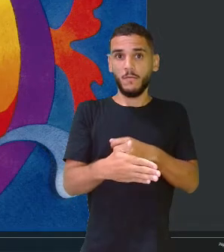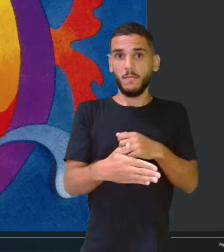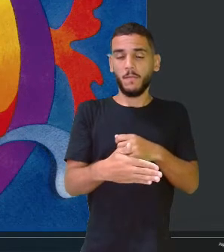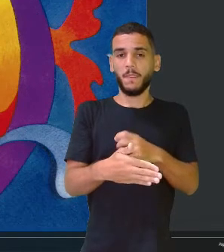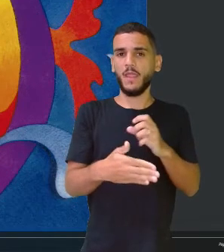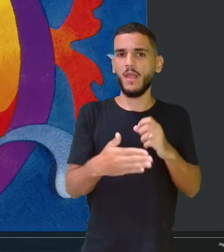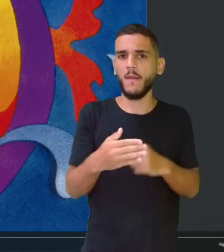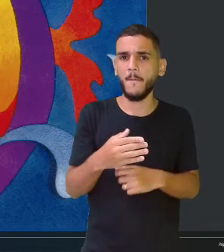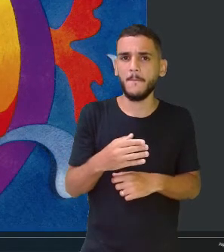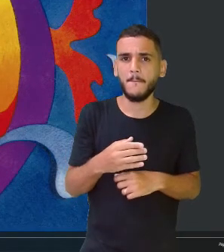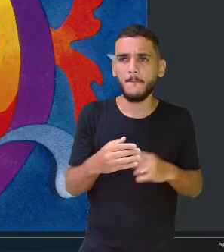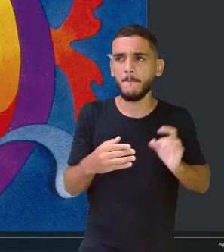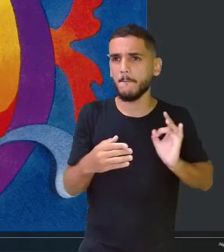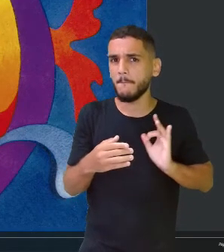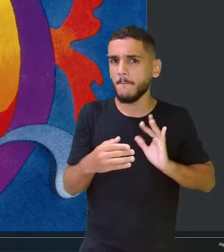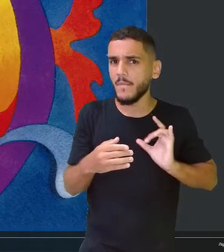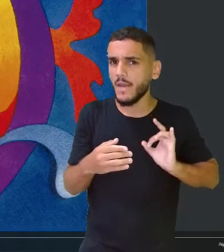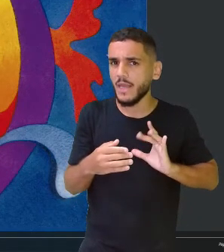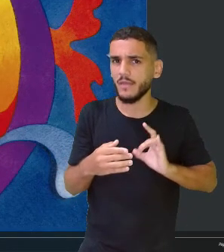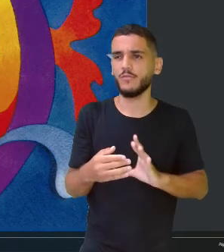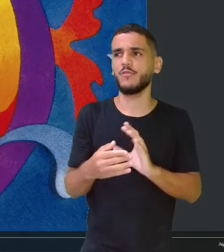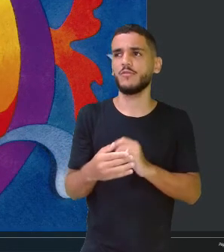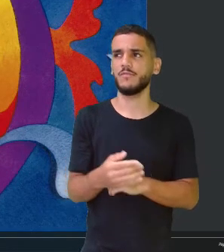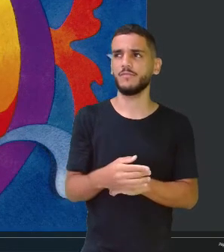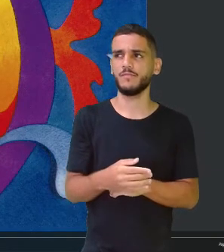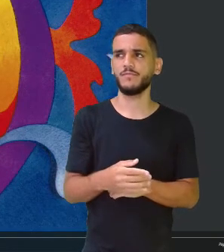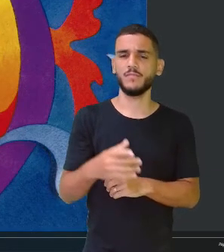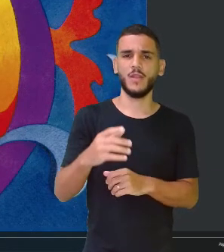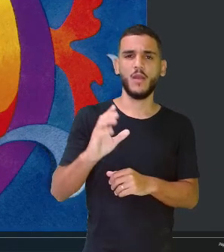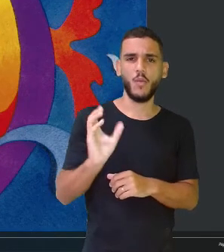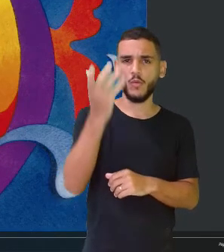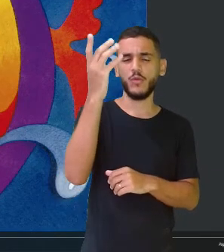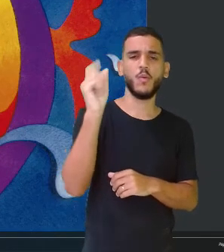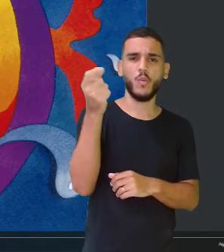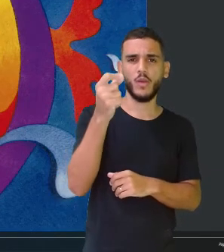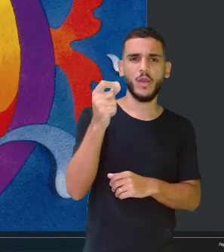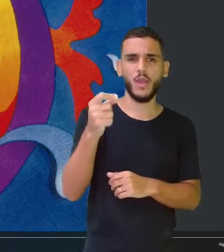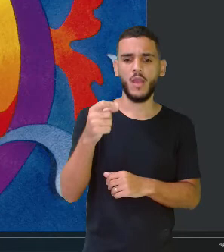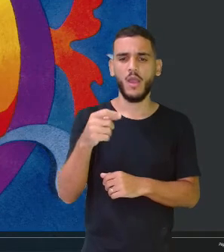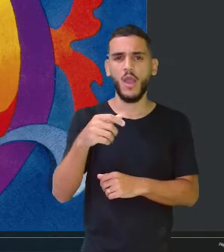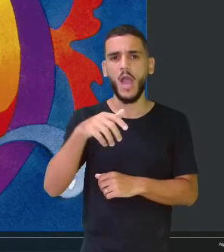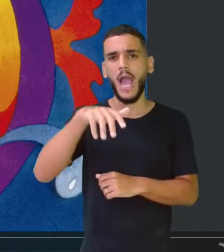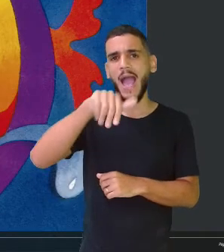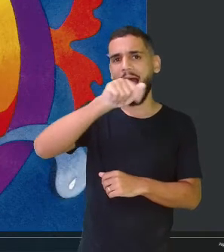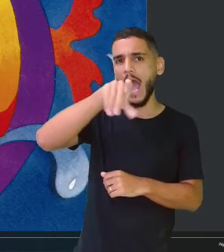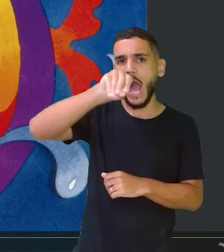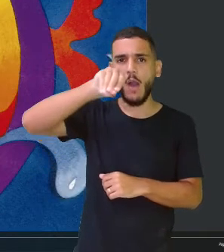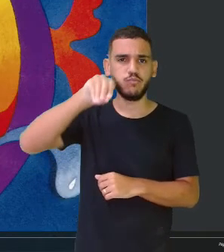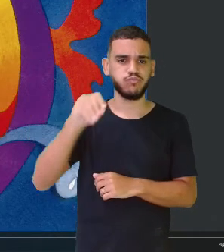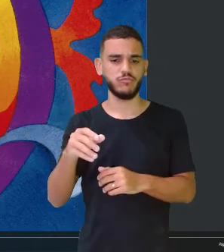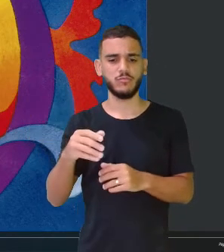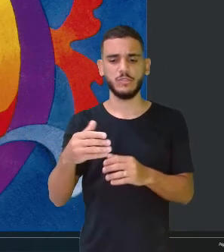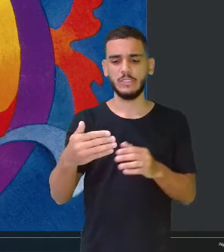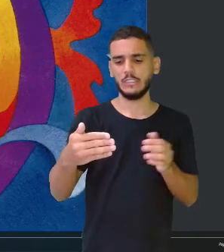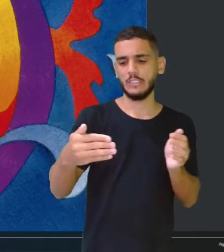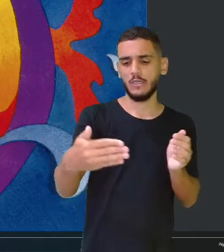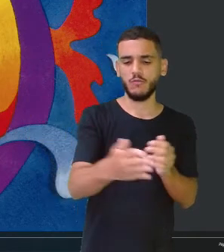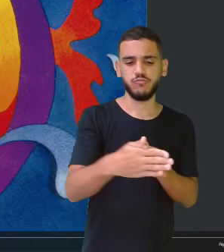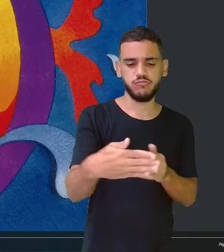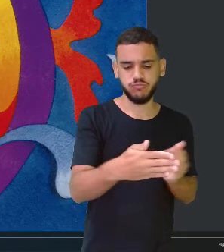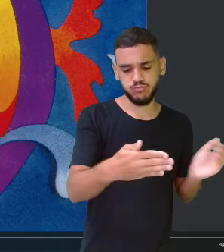o mesmo pé de vento na volta trouxe um ão. E, paf, o ão grudou igual um carrapato no